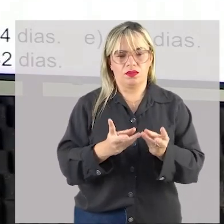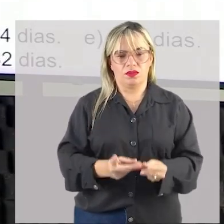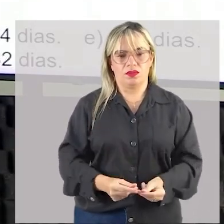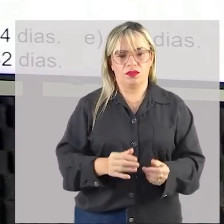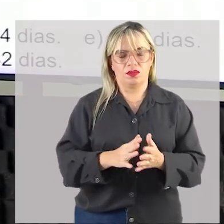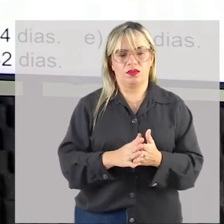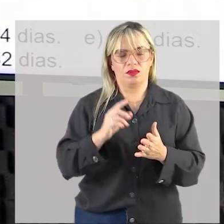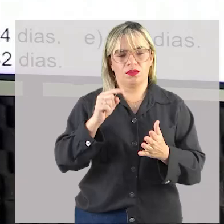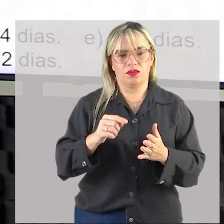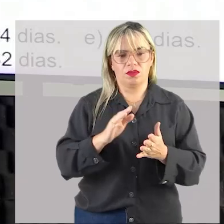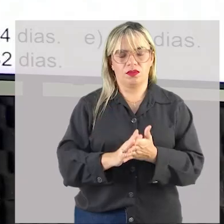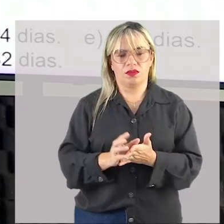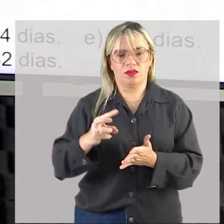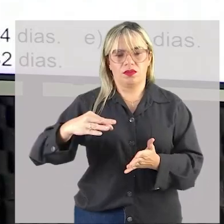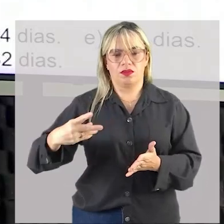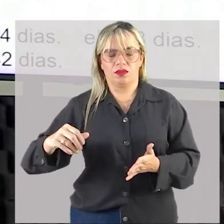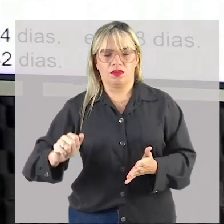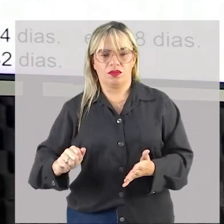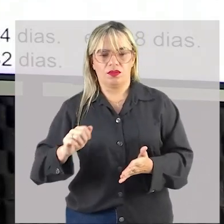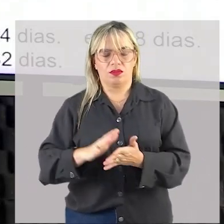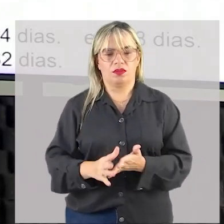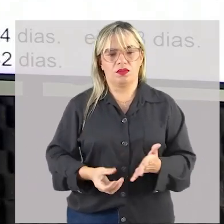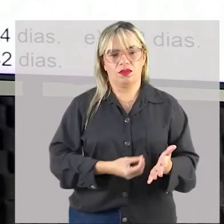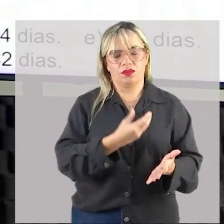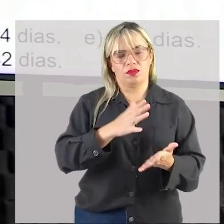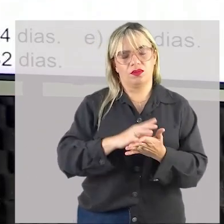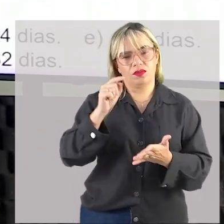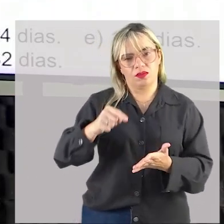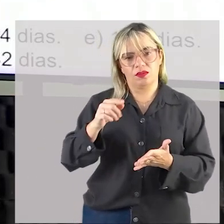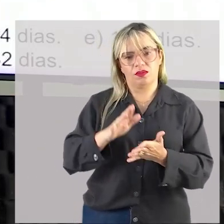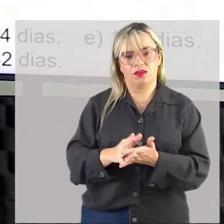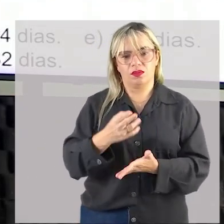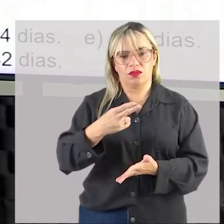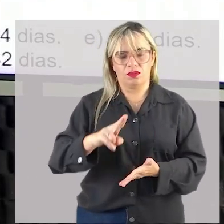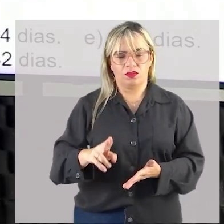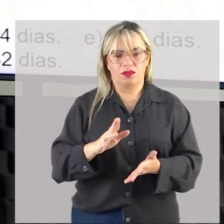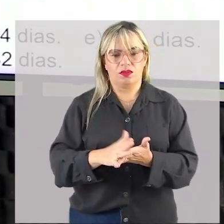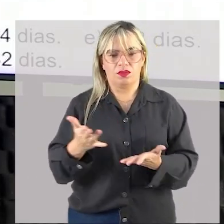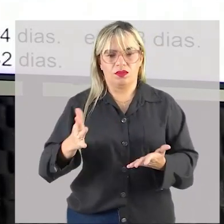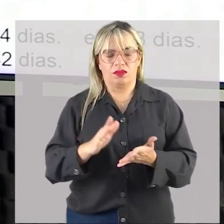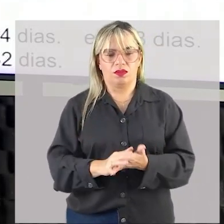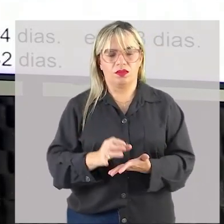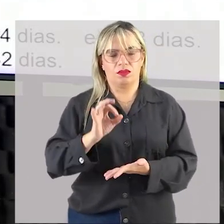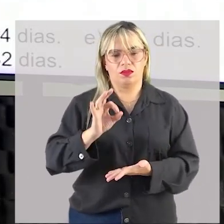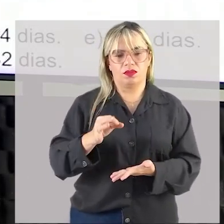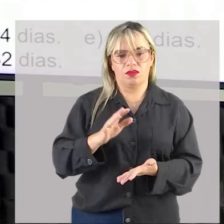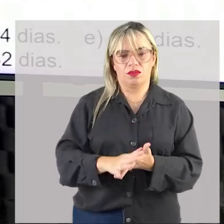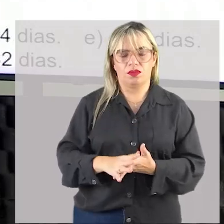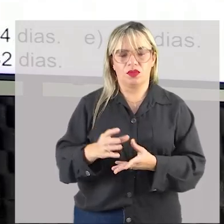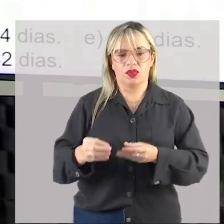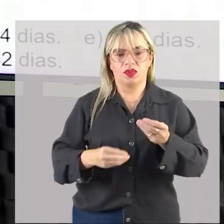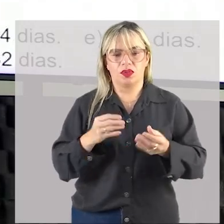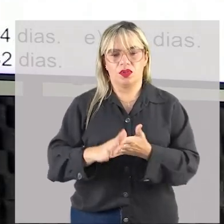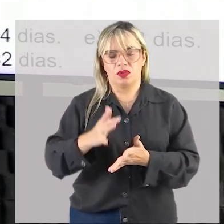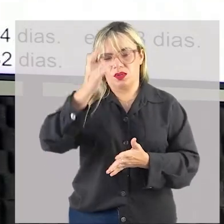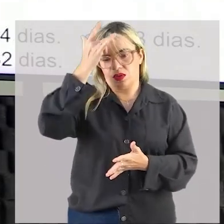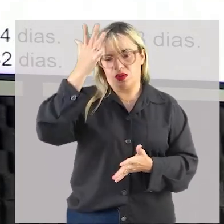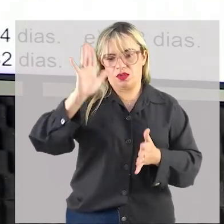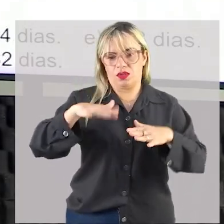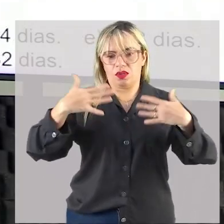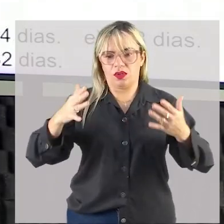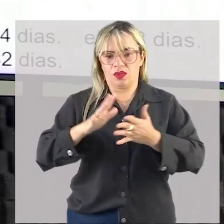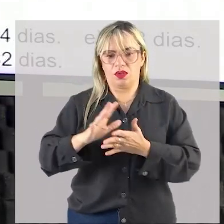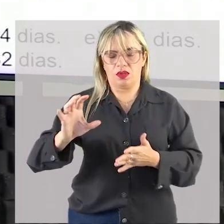chama de meia-vida. Então, meia-vida é o período que eu preciso para metade da amostra se desintegrar. Olha como isso aqui é fácil. Sabe o